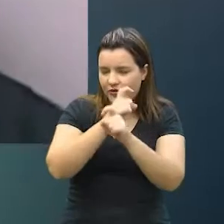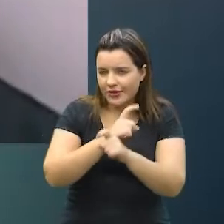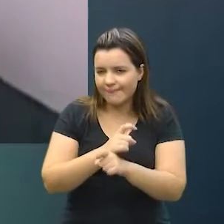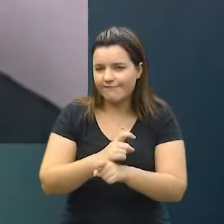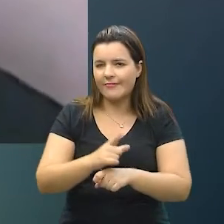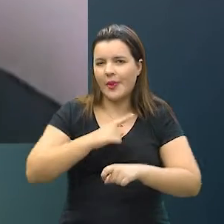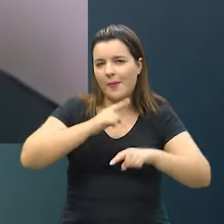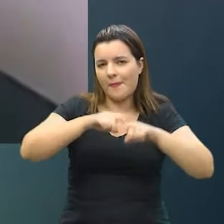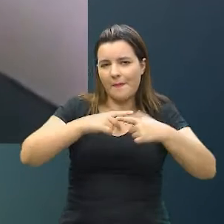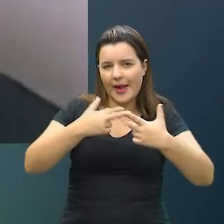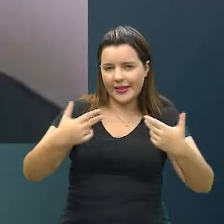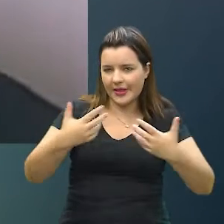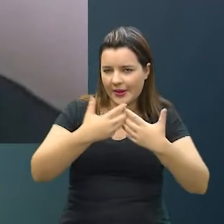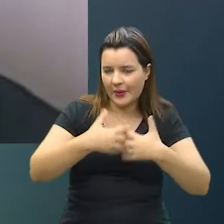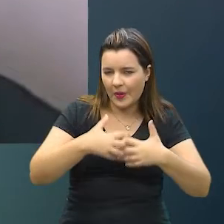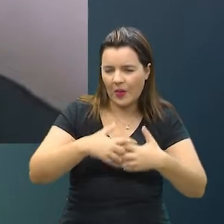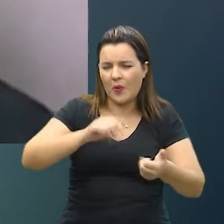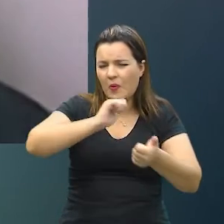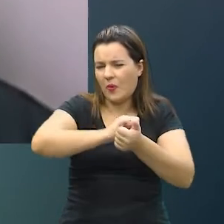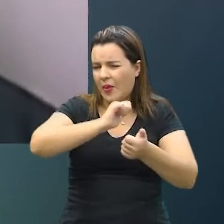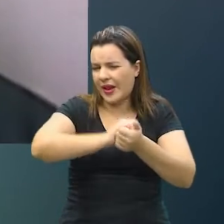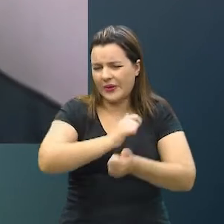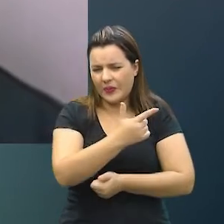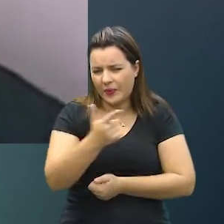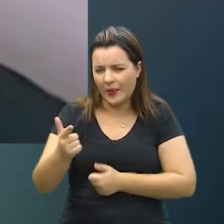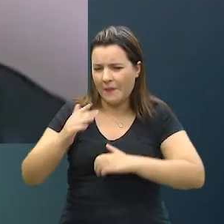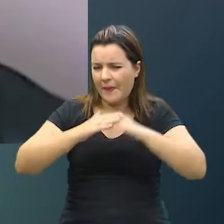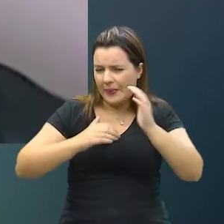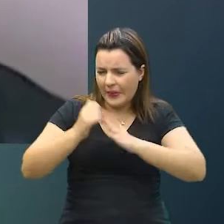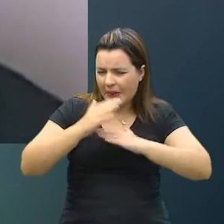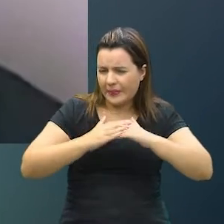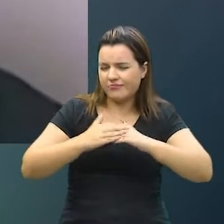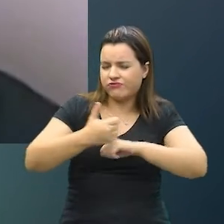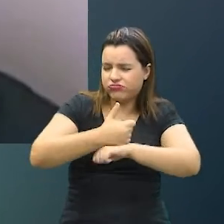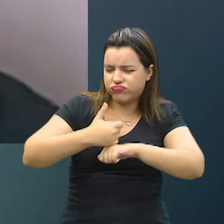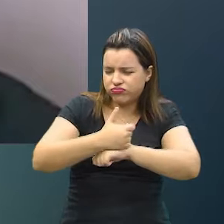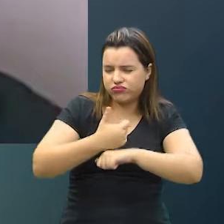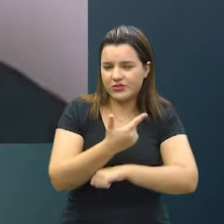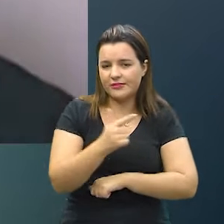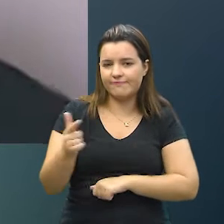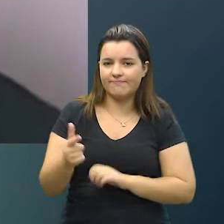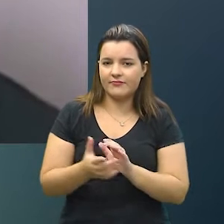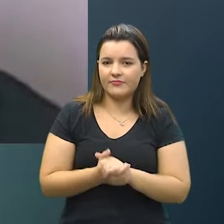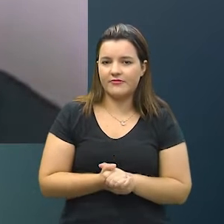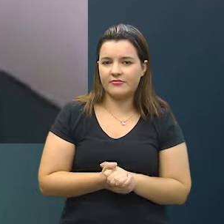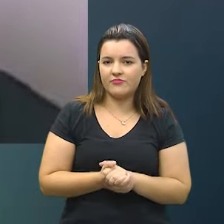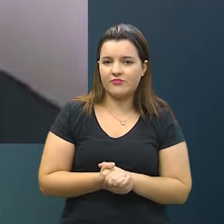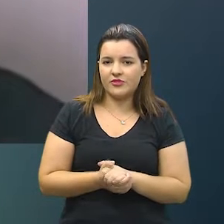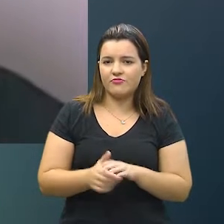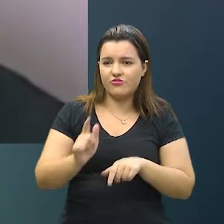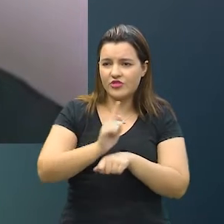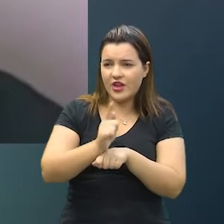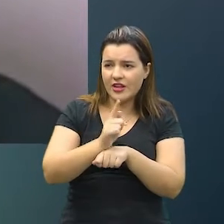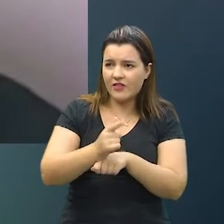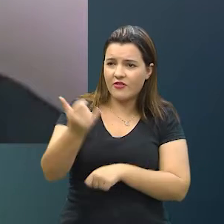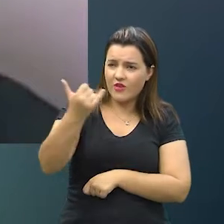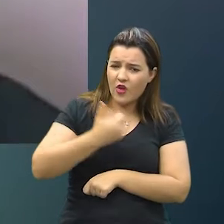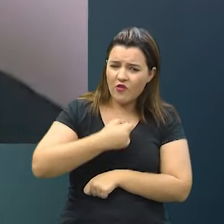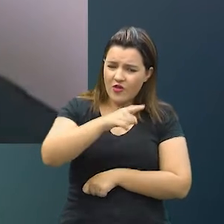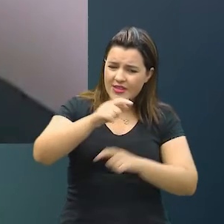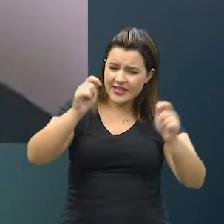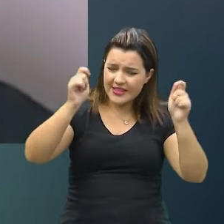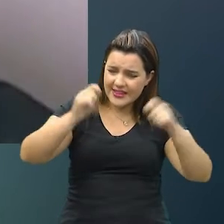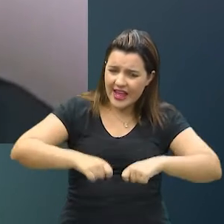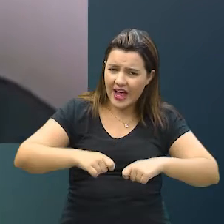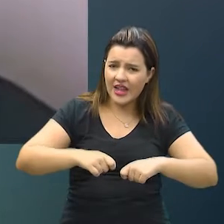de equipamentos, de qualidade, de mão de obra, e o meu gerente chegava em mim e falava: Anderson, você tem